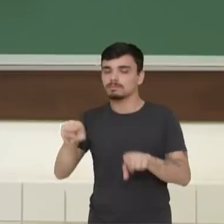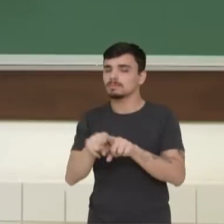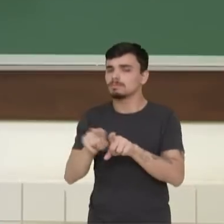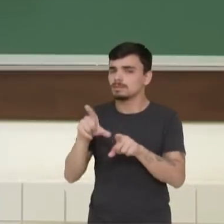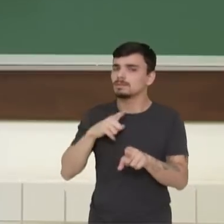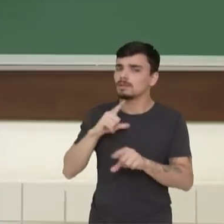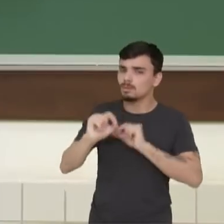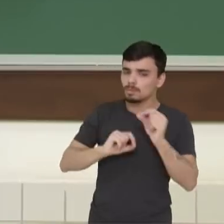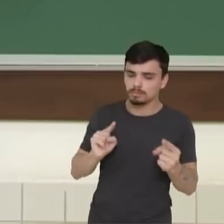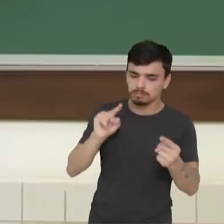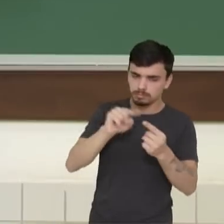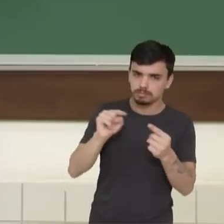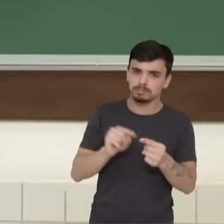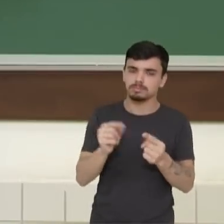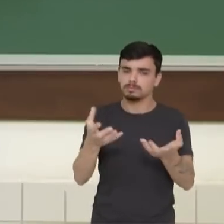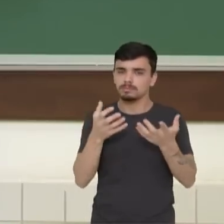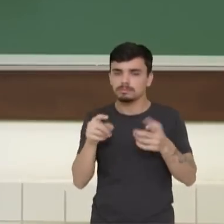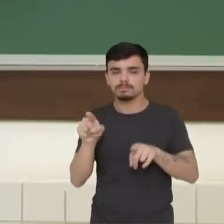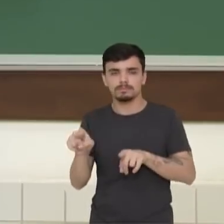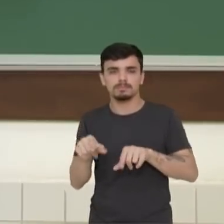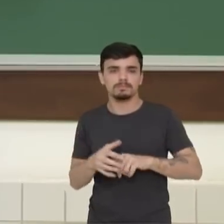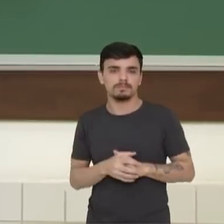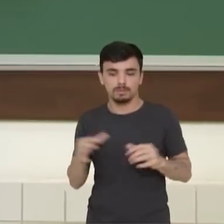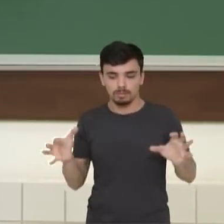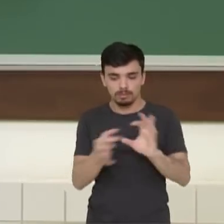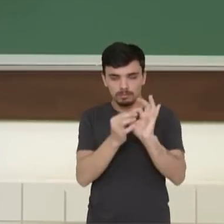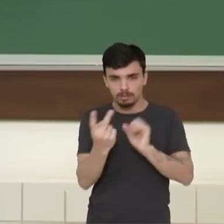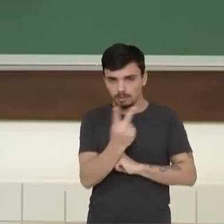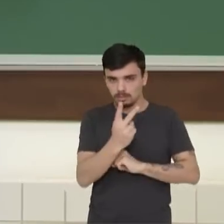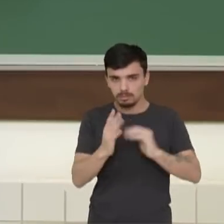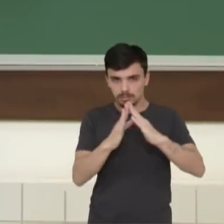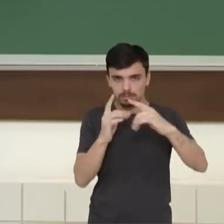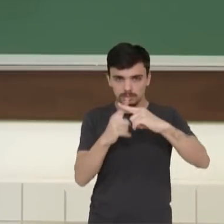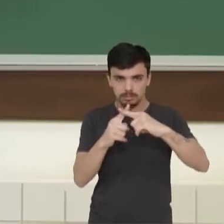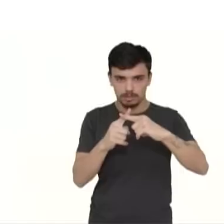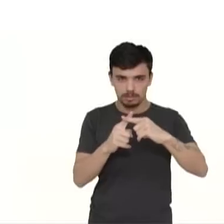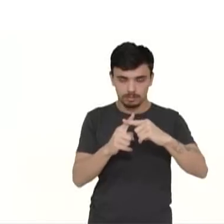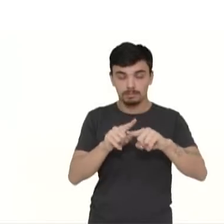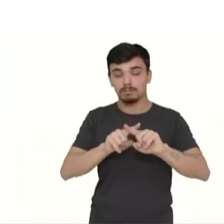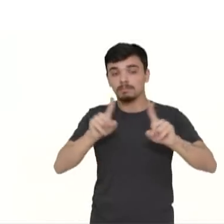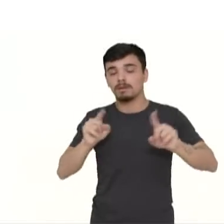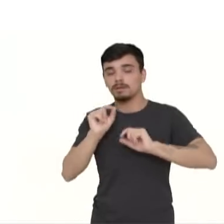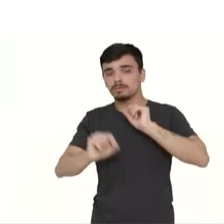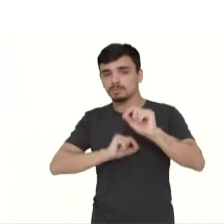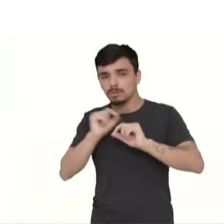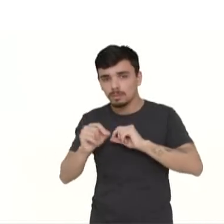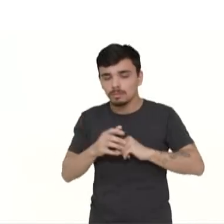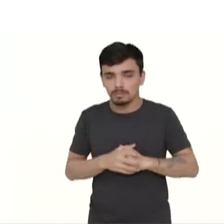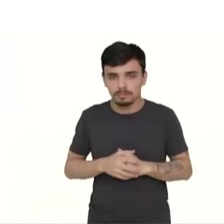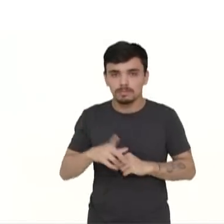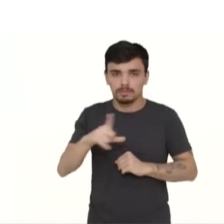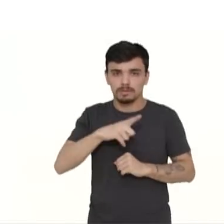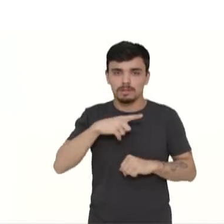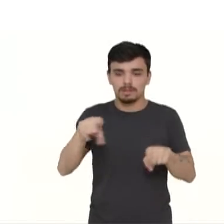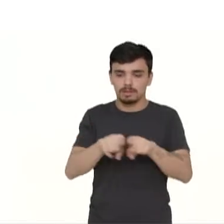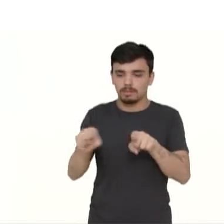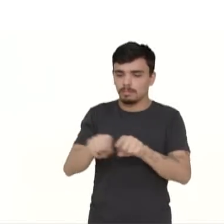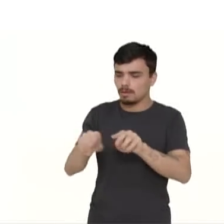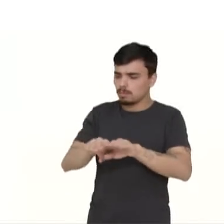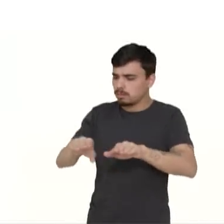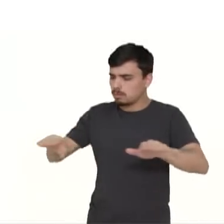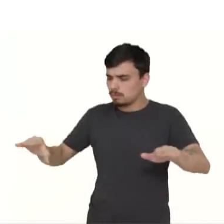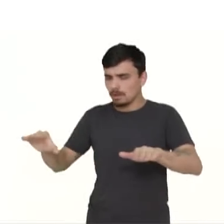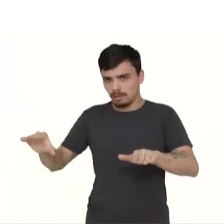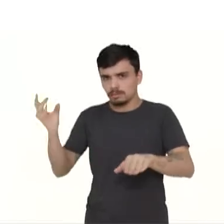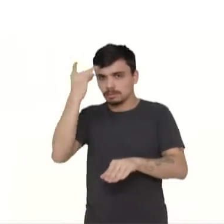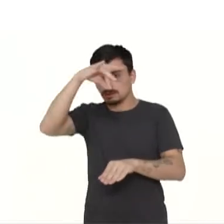de unificar as duas igrejas. Então, essa situação estava armada. Mas a gente vai ter a questão da Terra Santa. Jerusalém